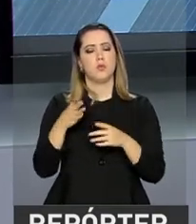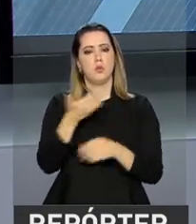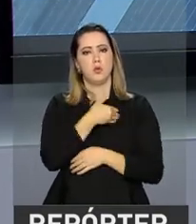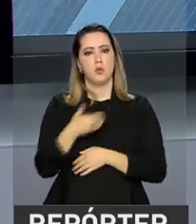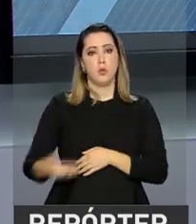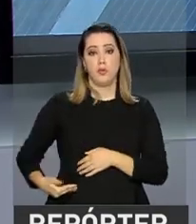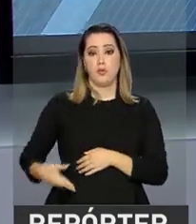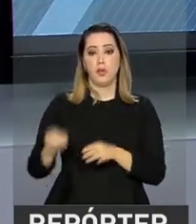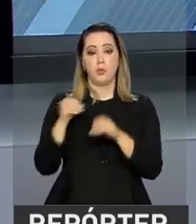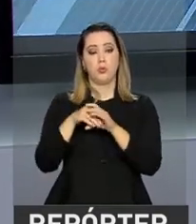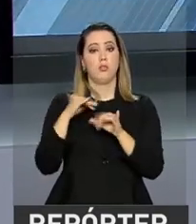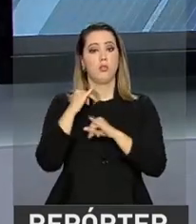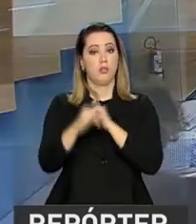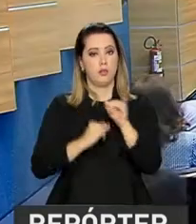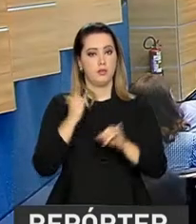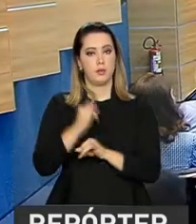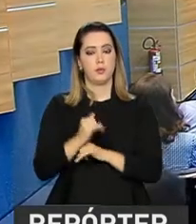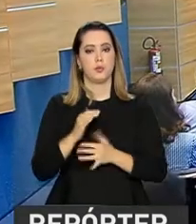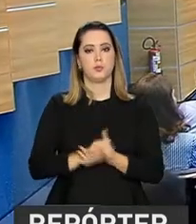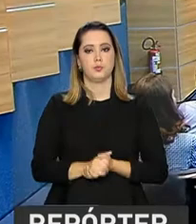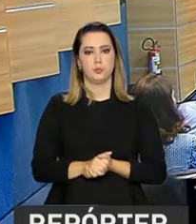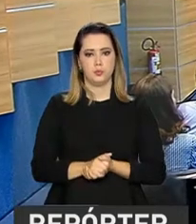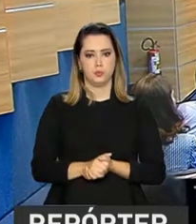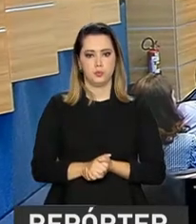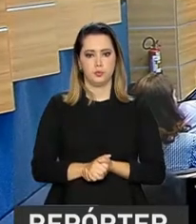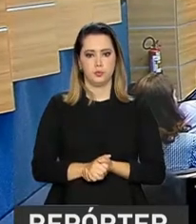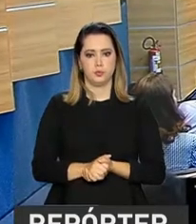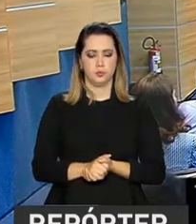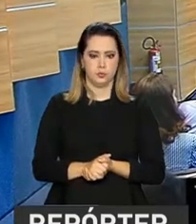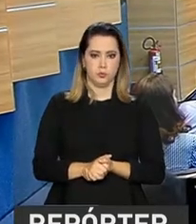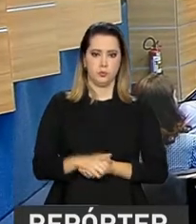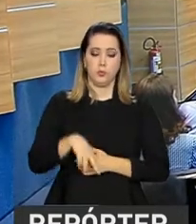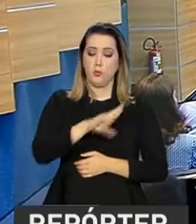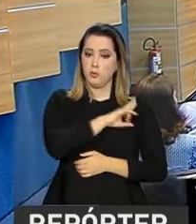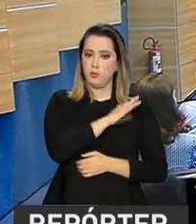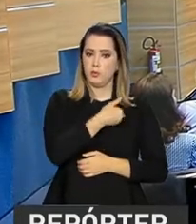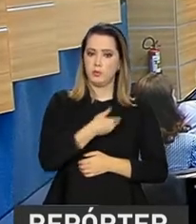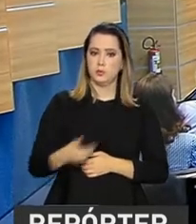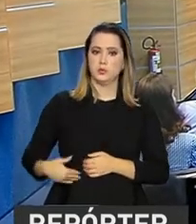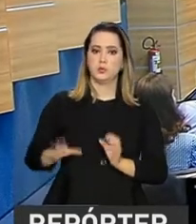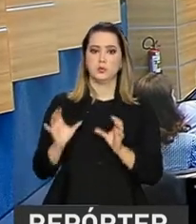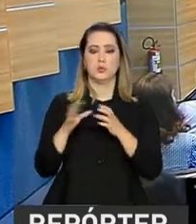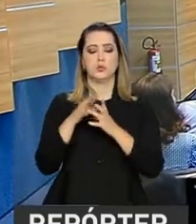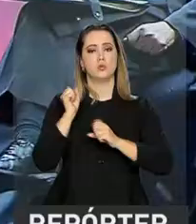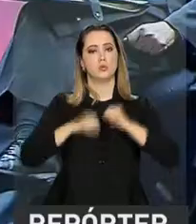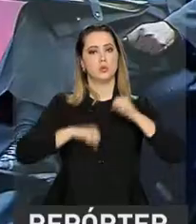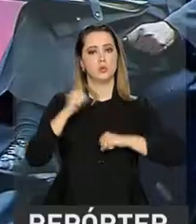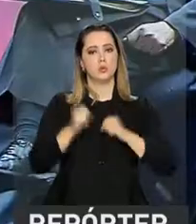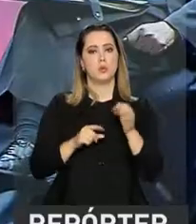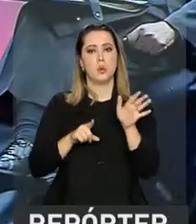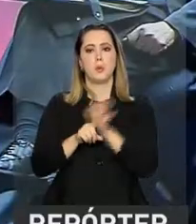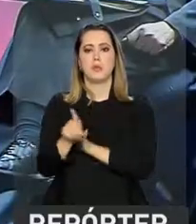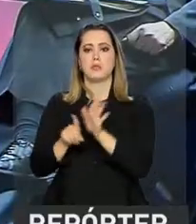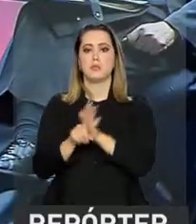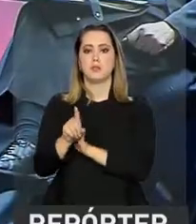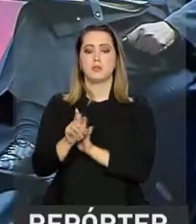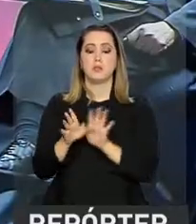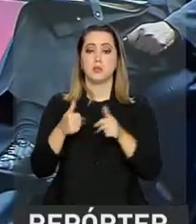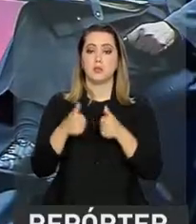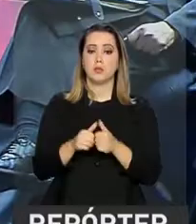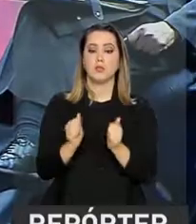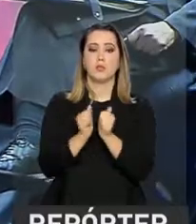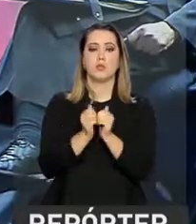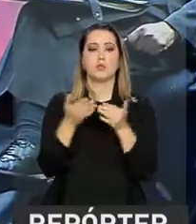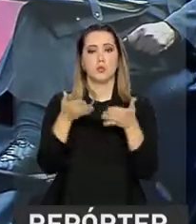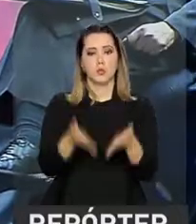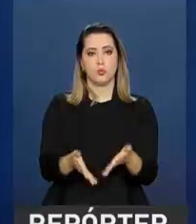governança na internet representantes do governo do setor produtivo e pesquisadores estiveram no